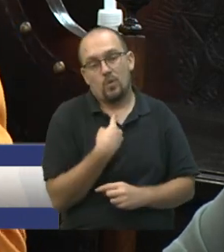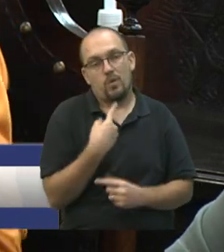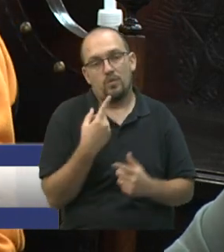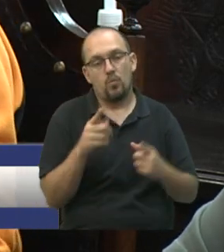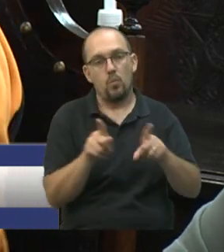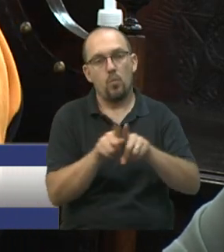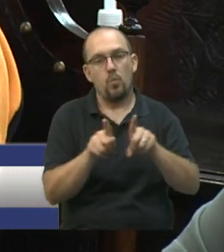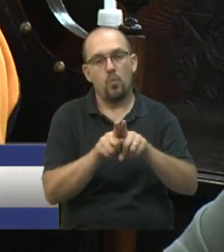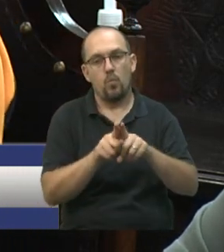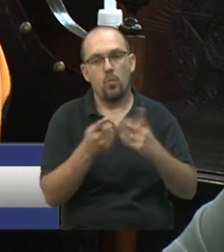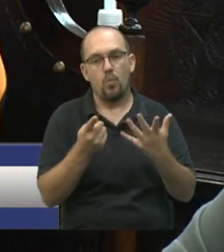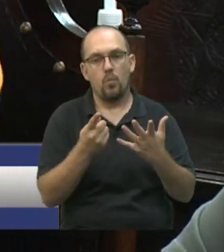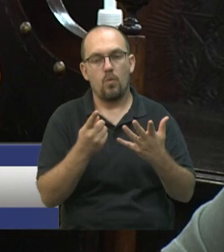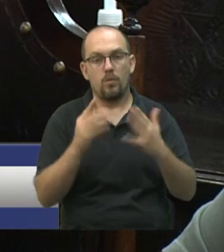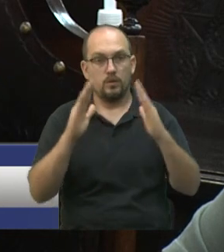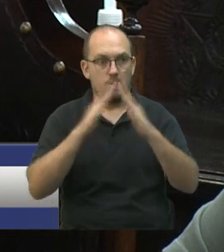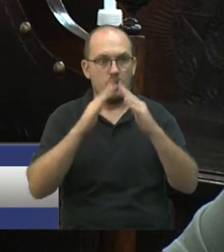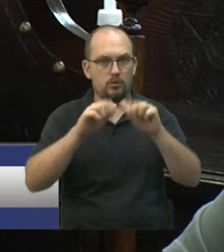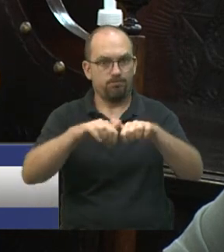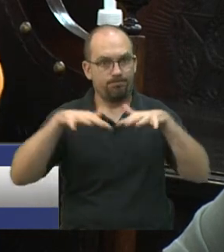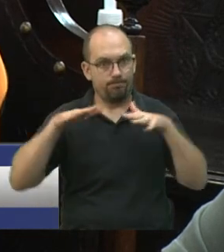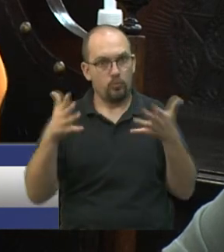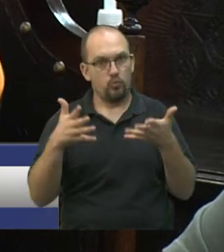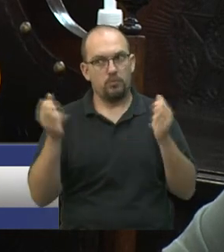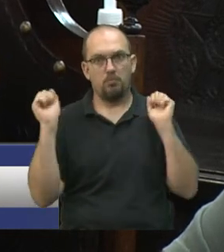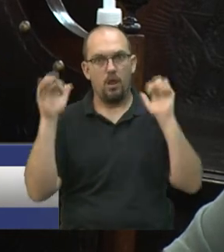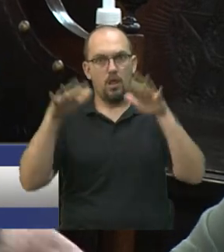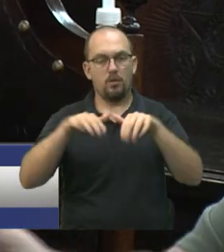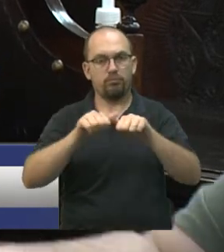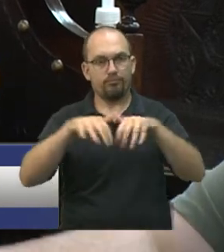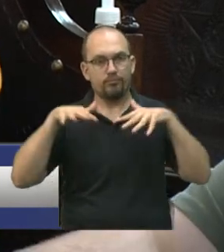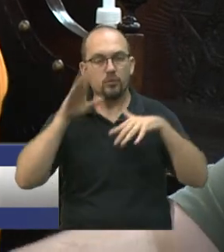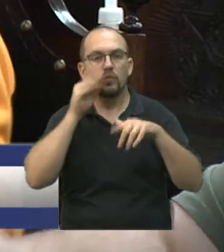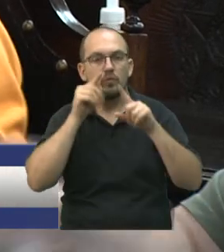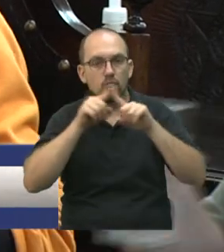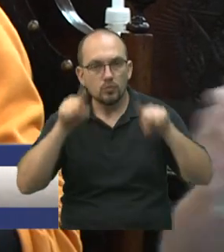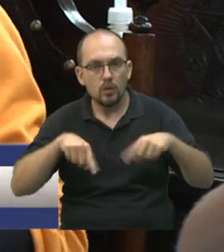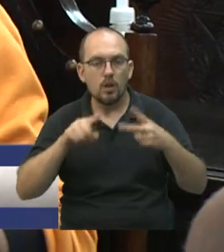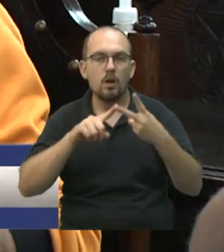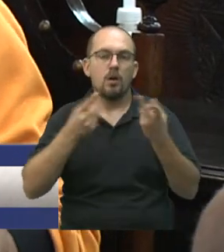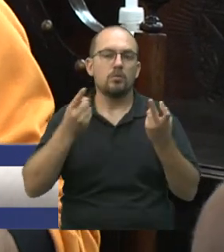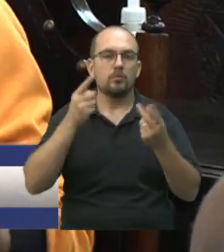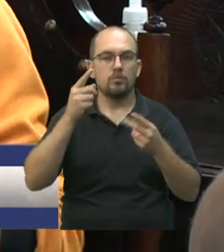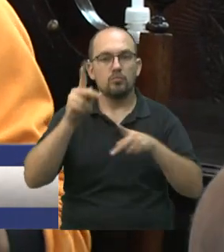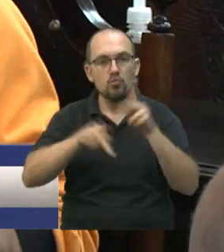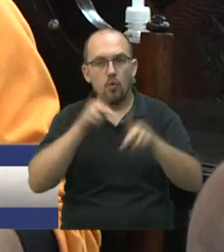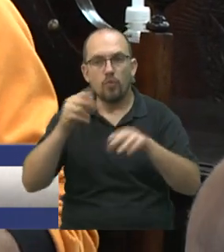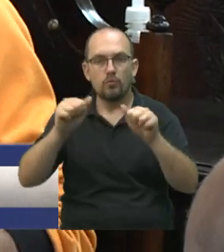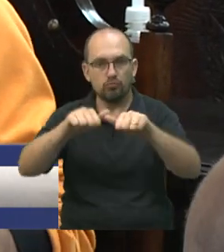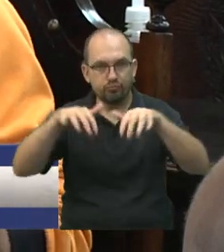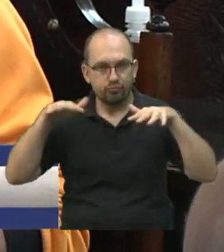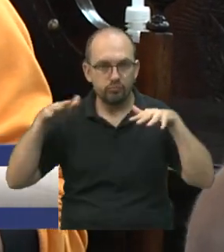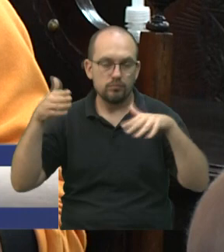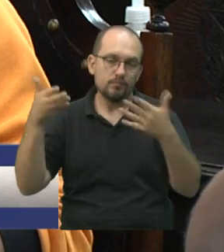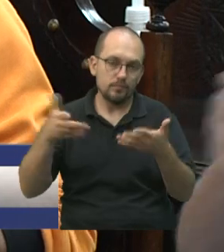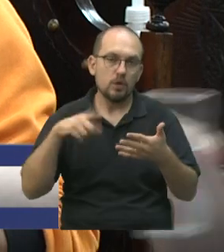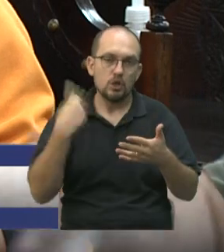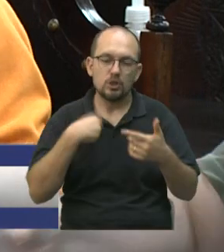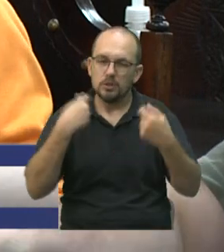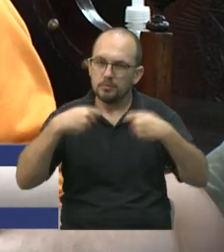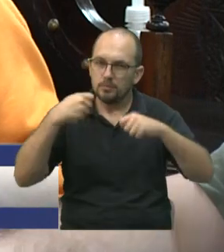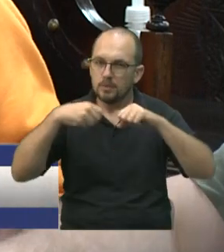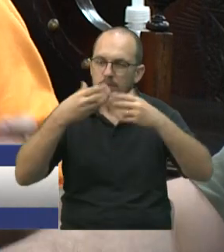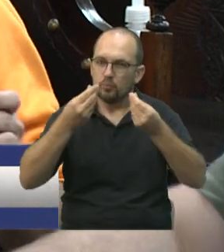com uma casa cheia hoje, de servidores, de munícipes que querem entender a aplicação do recurso, a gente precisa ser